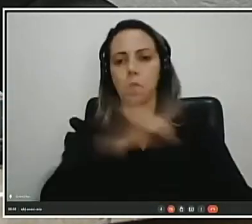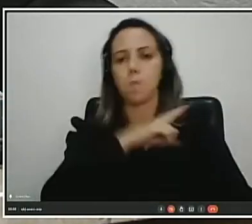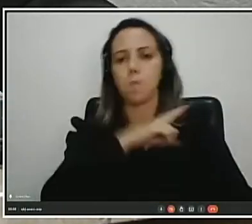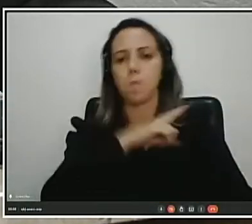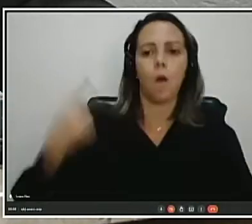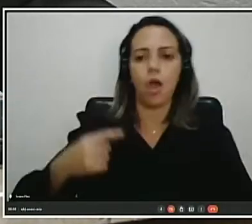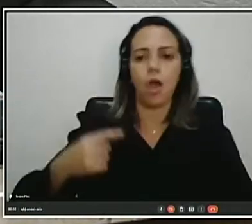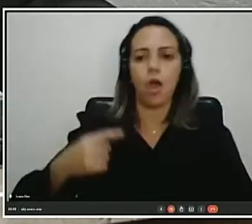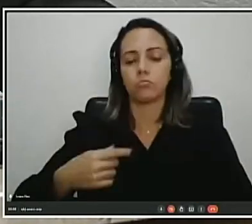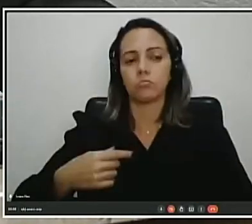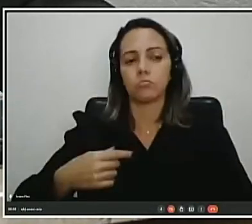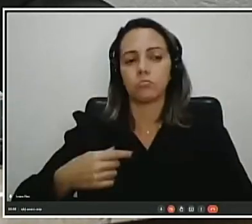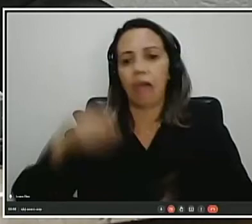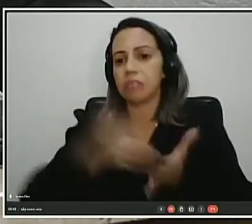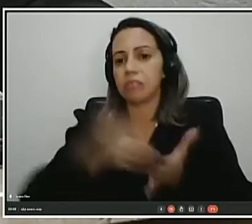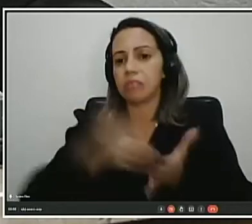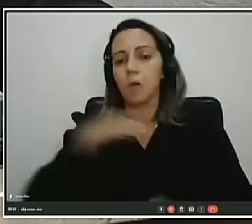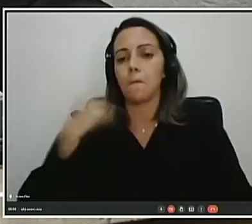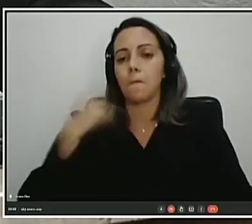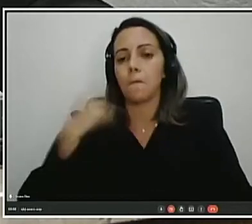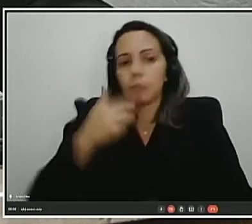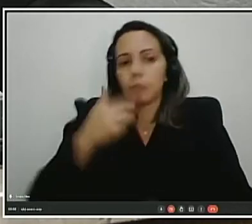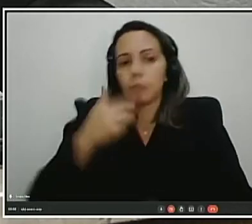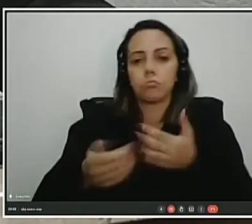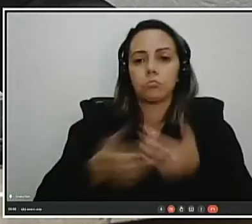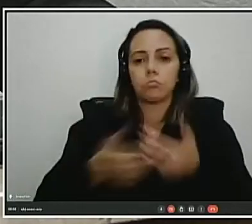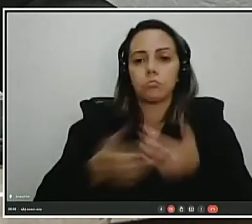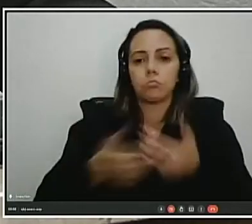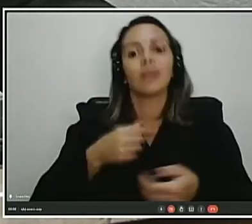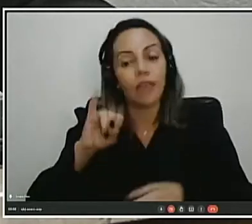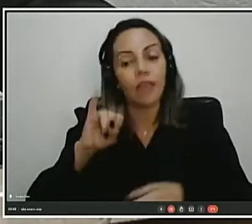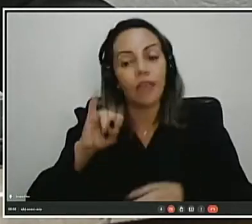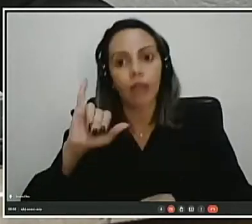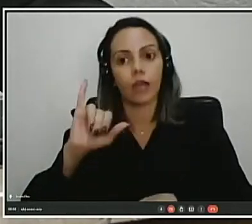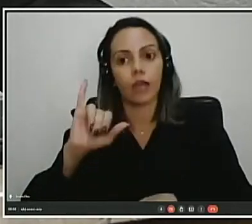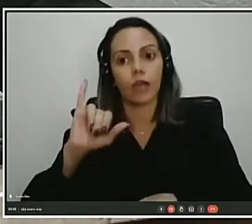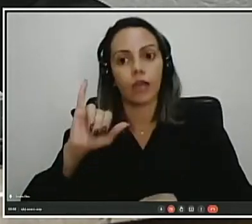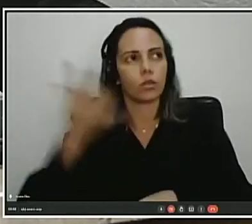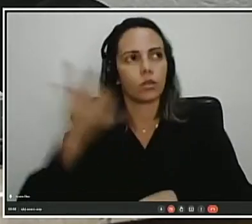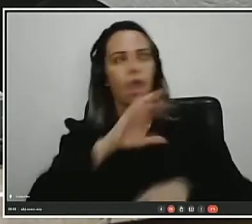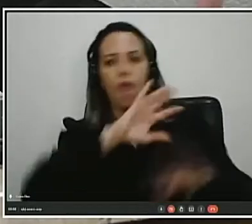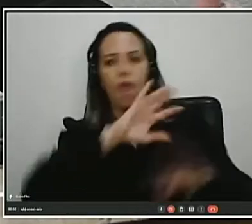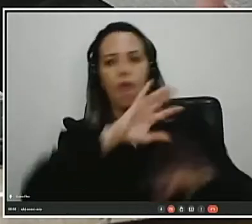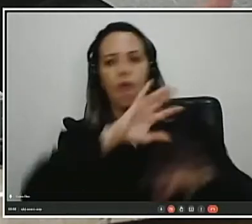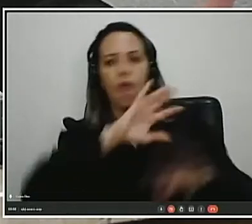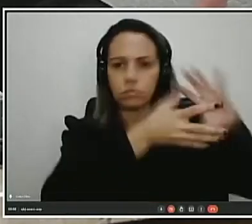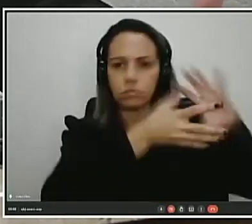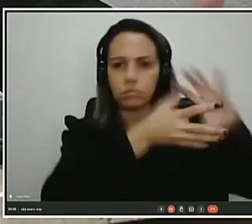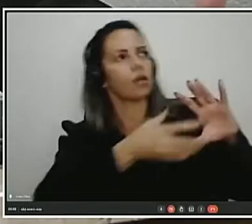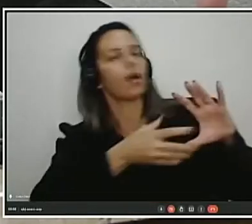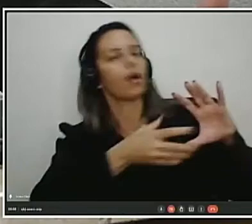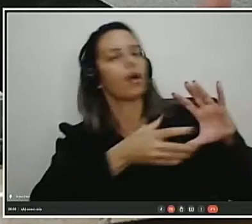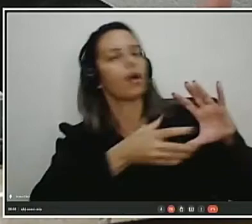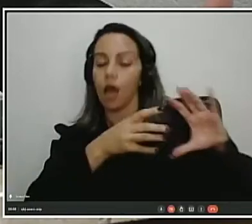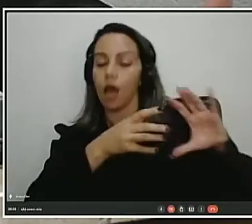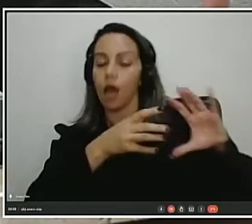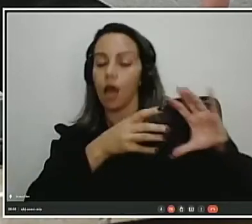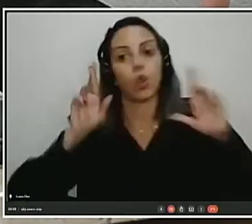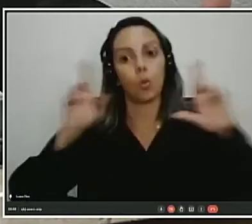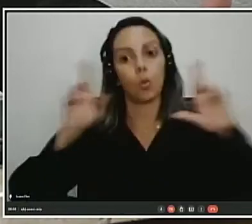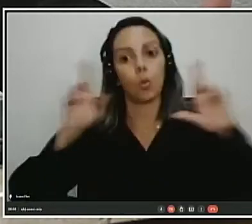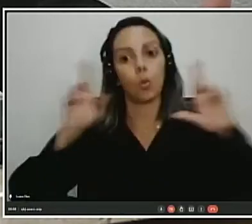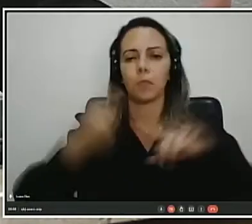Então, se vai vir, tomara que venha. Né? Promessas, a gente já